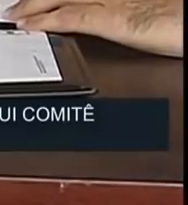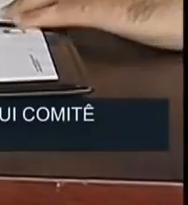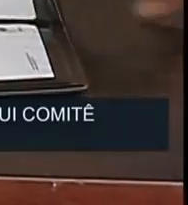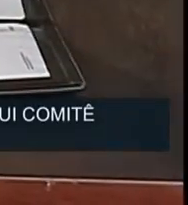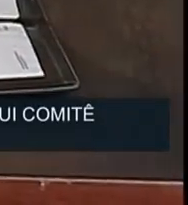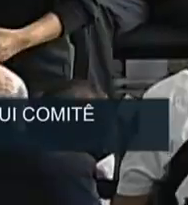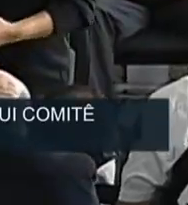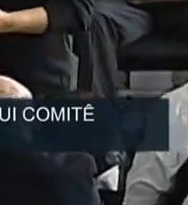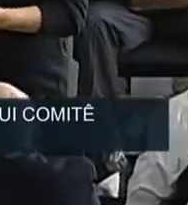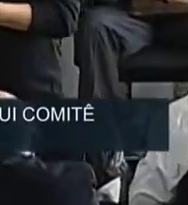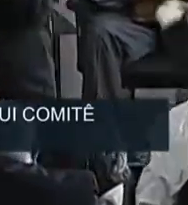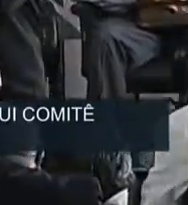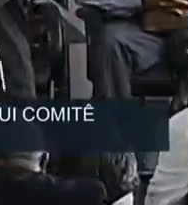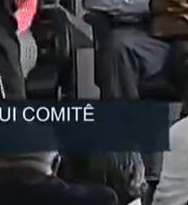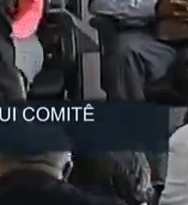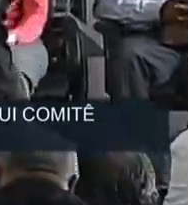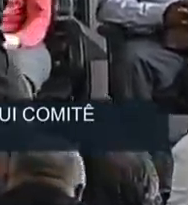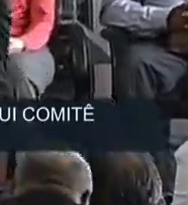PNEGAT.